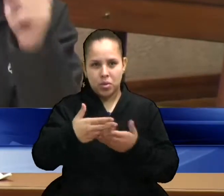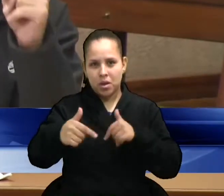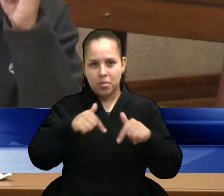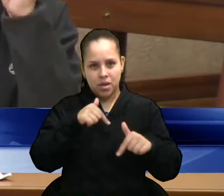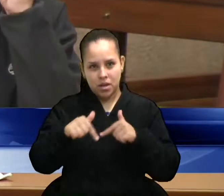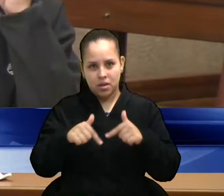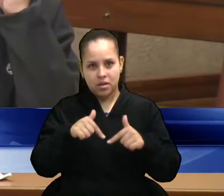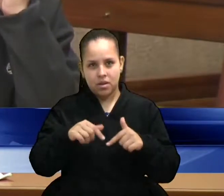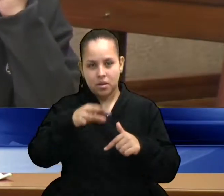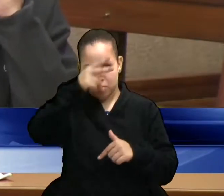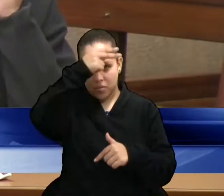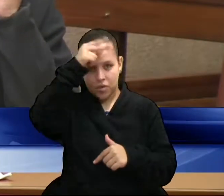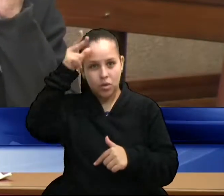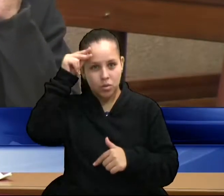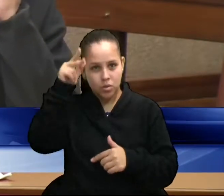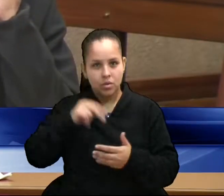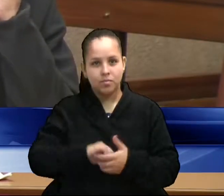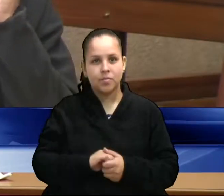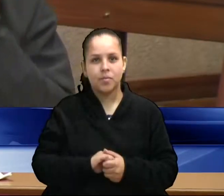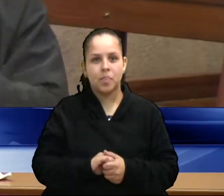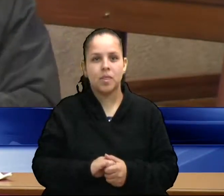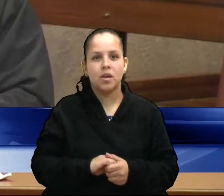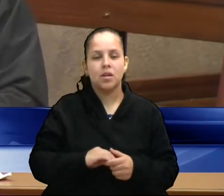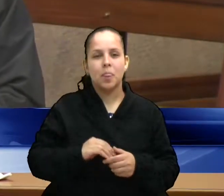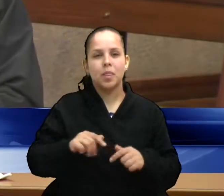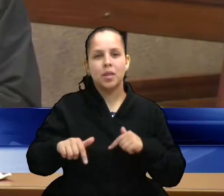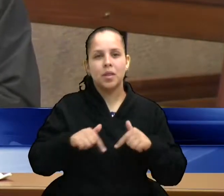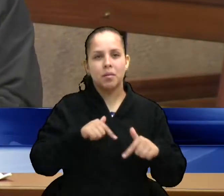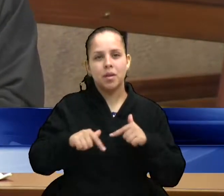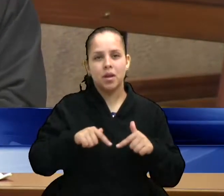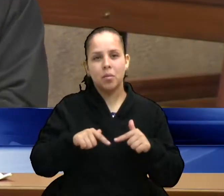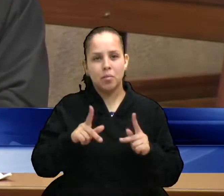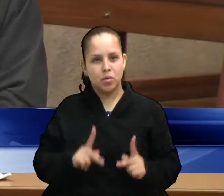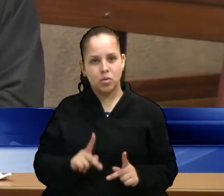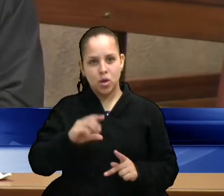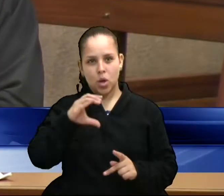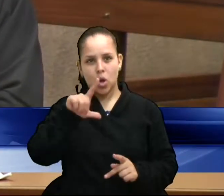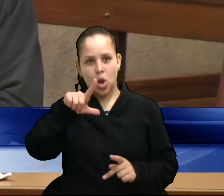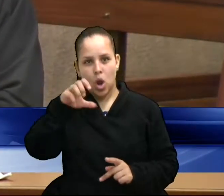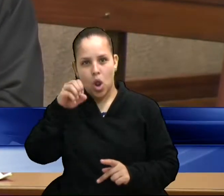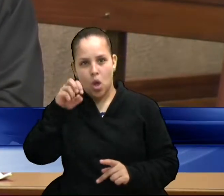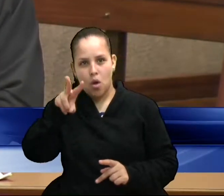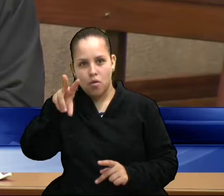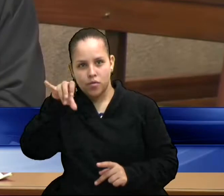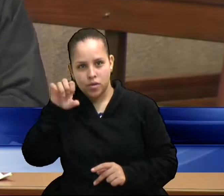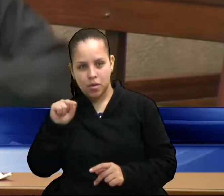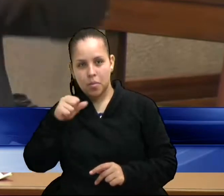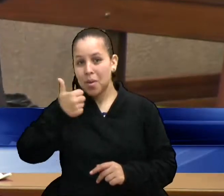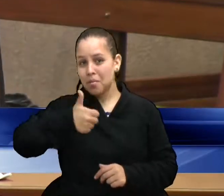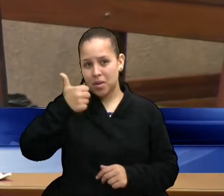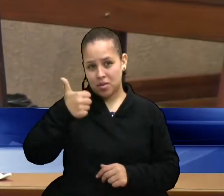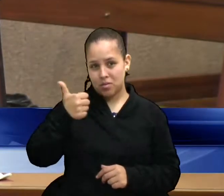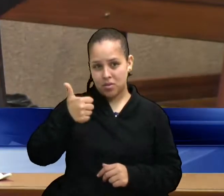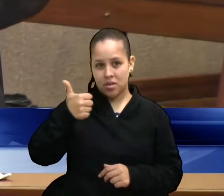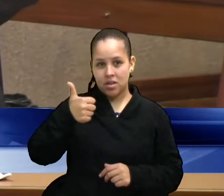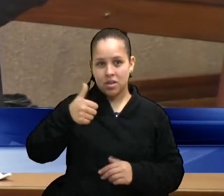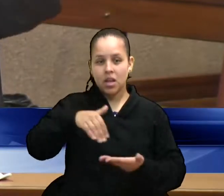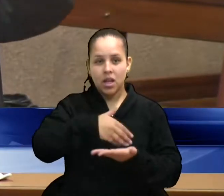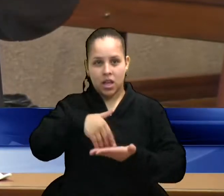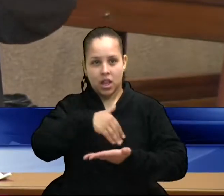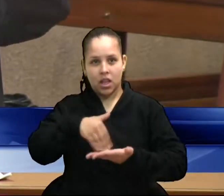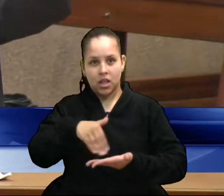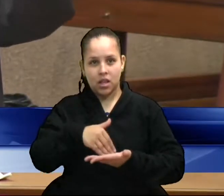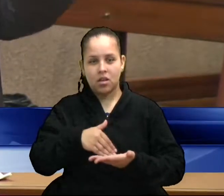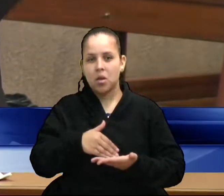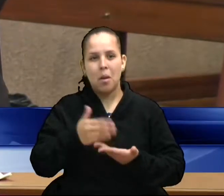em 1985, eu fui trabalhar com um cidadão que chamava-se Clóvis Drago, que foi o primeiro secretário de Desenvolvimento Urbano. E ele não tinha